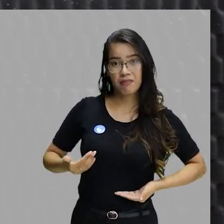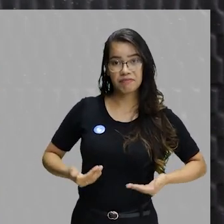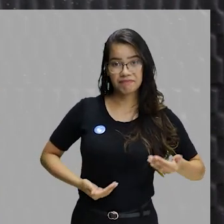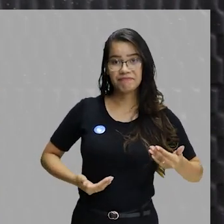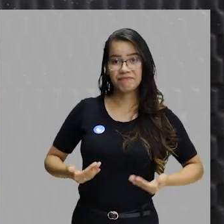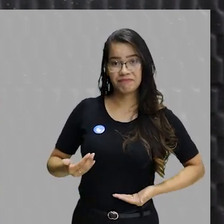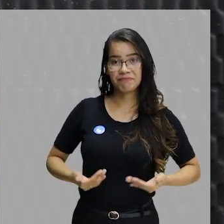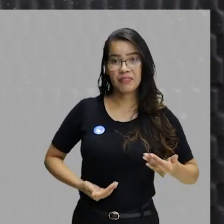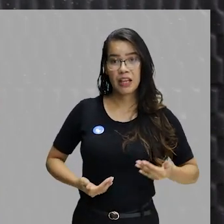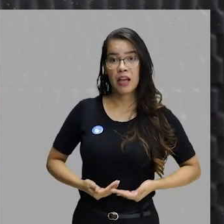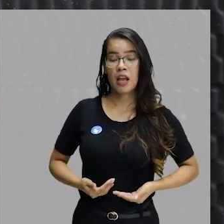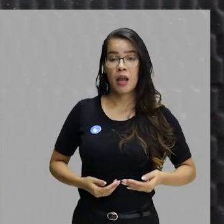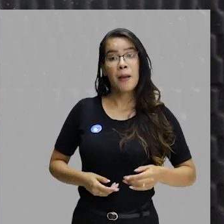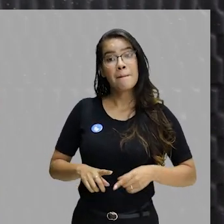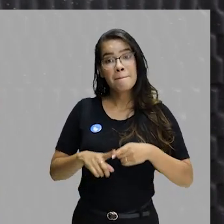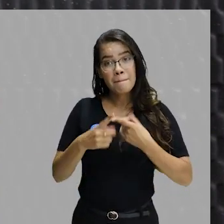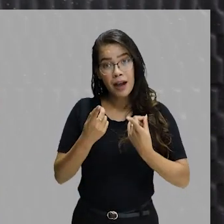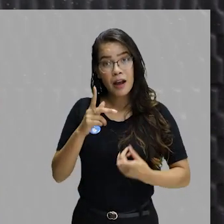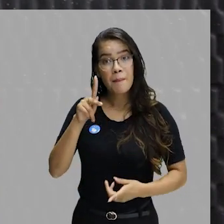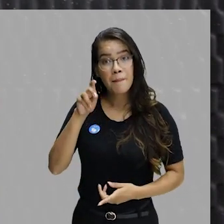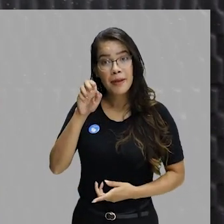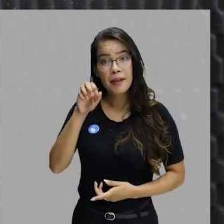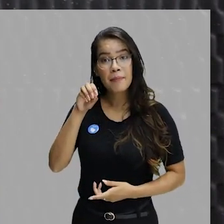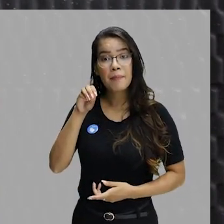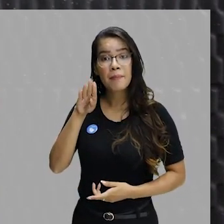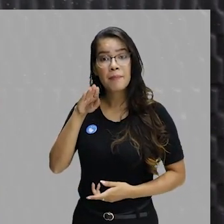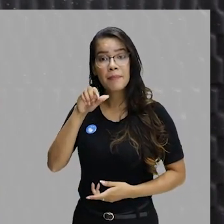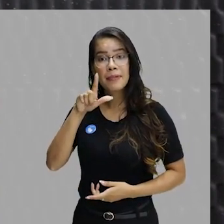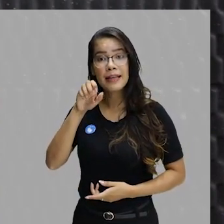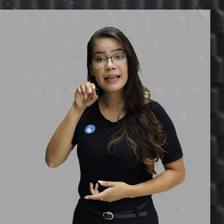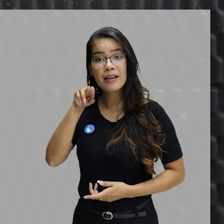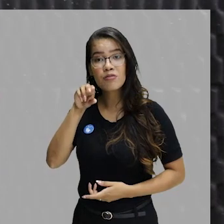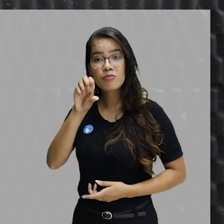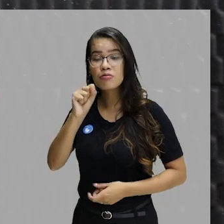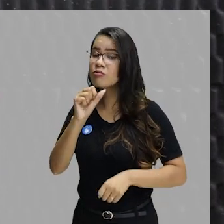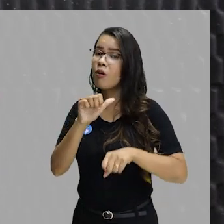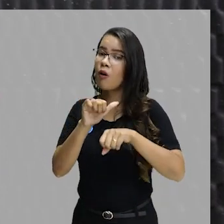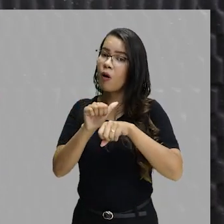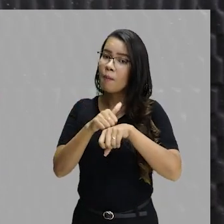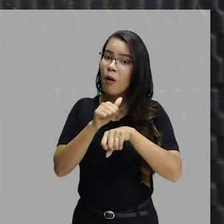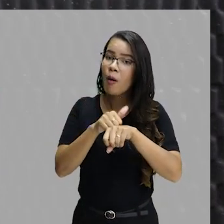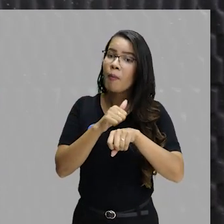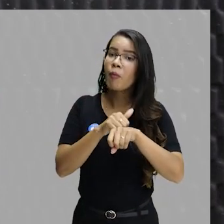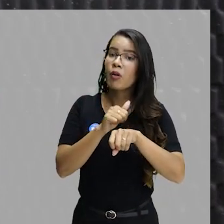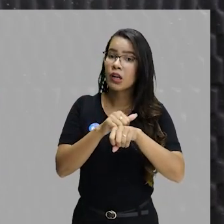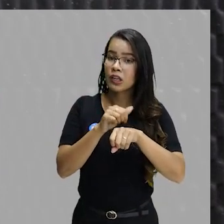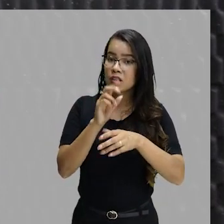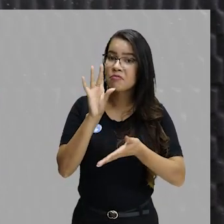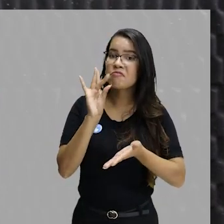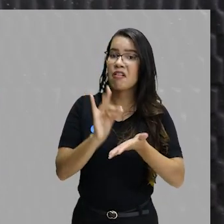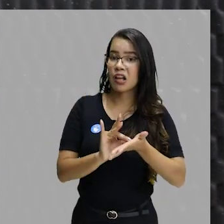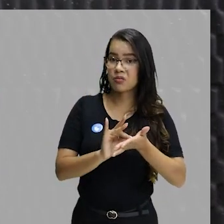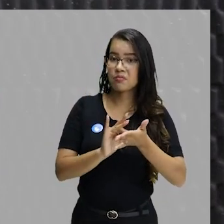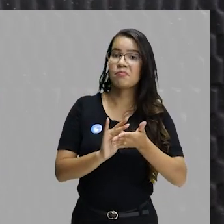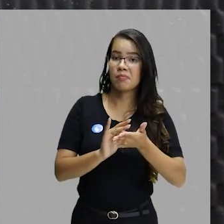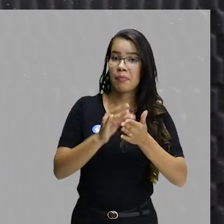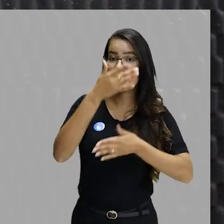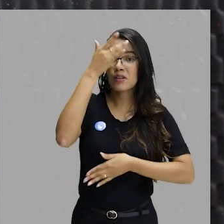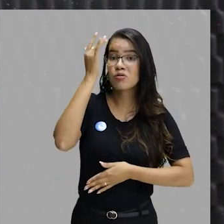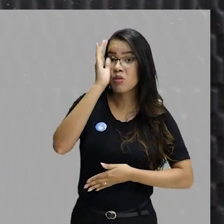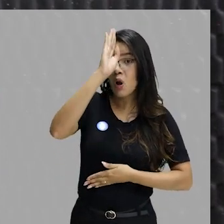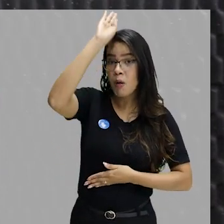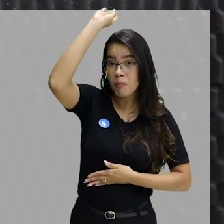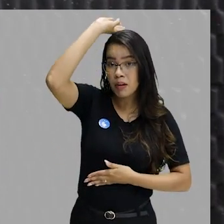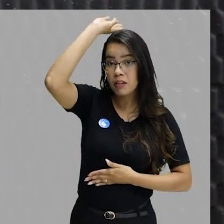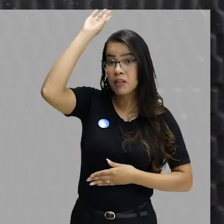Plebeus que são romanos, mas que não são possuidores de direitos e ainda podem ser escravizados por dívidas. Então,